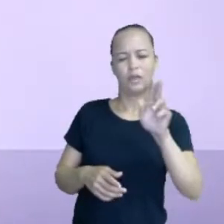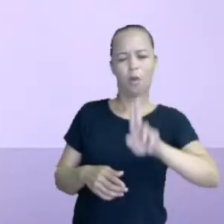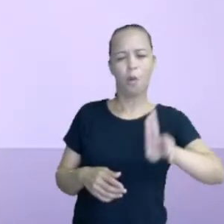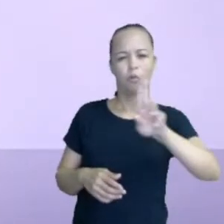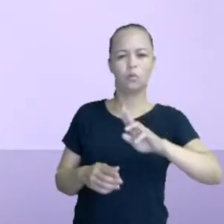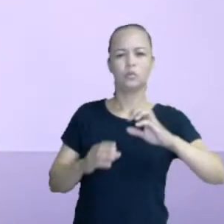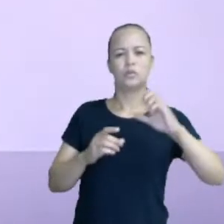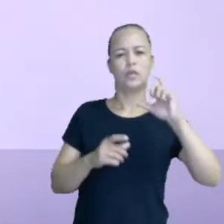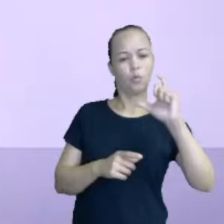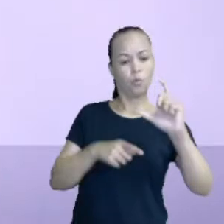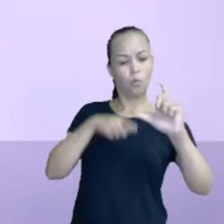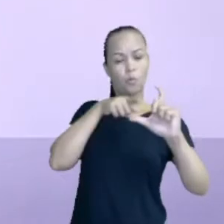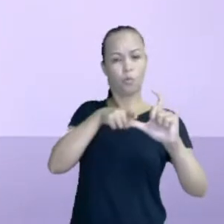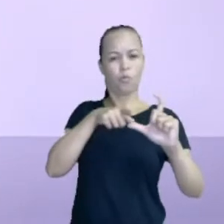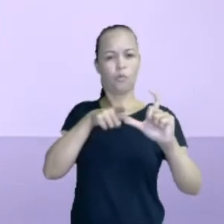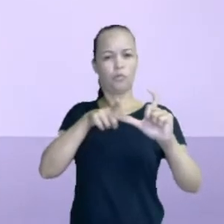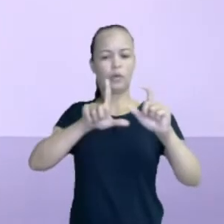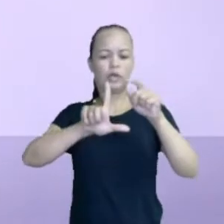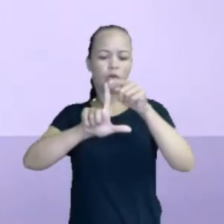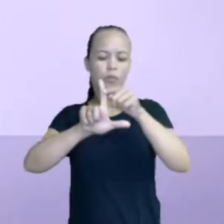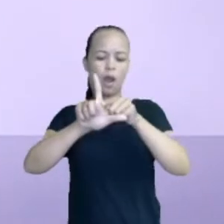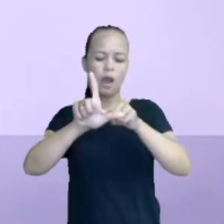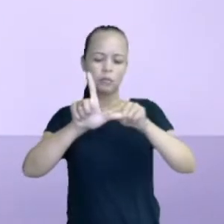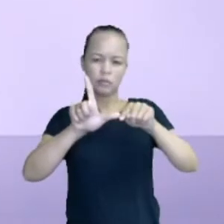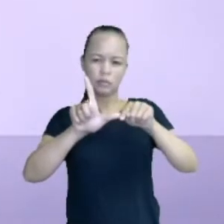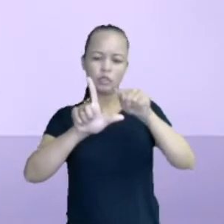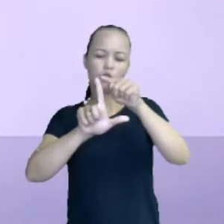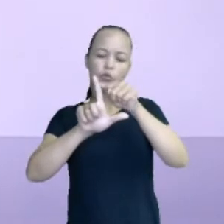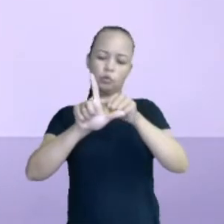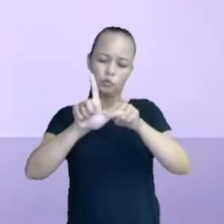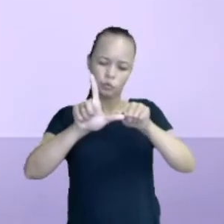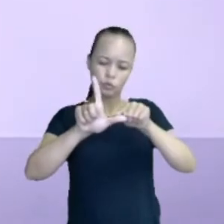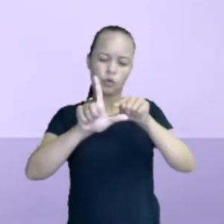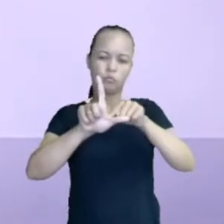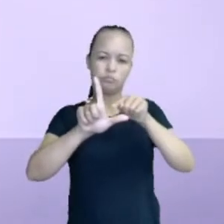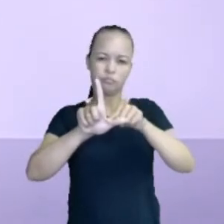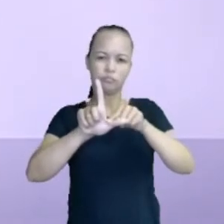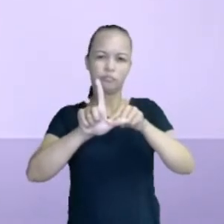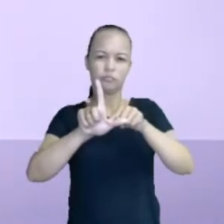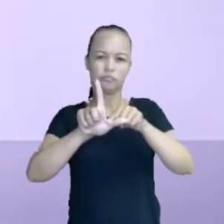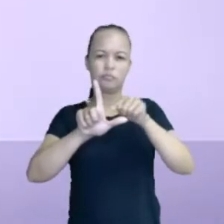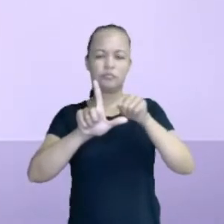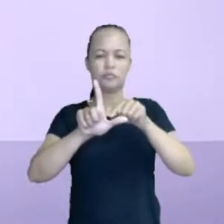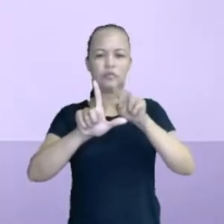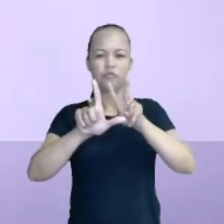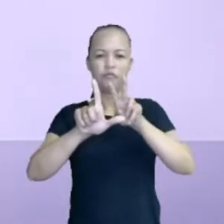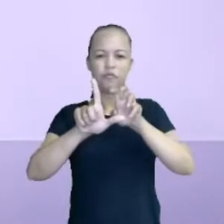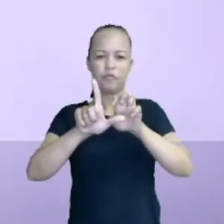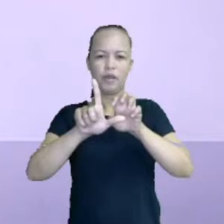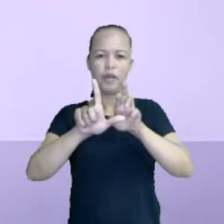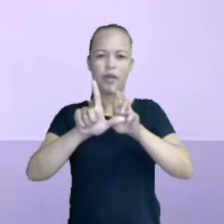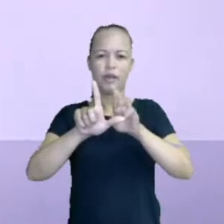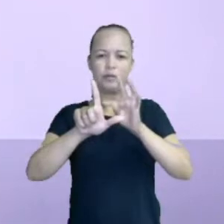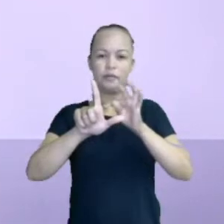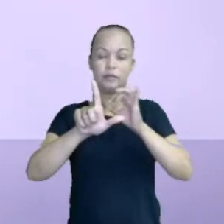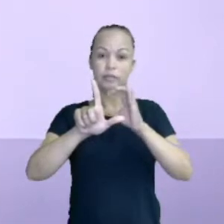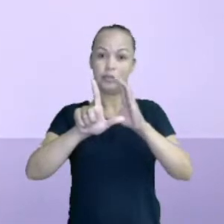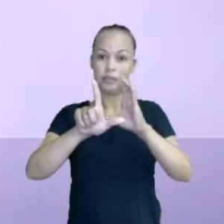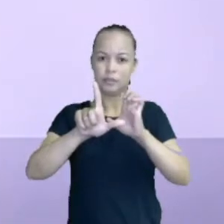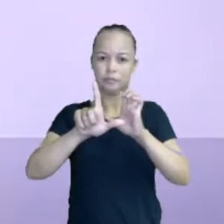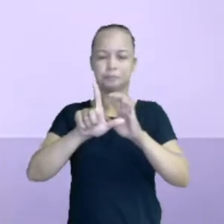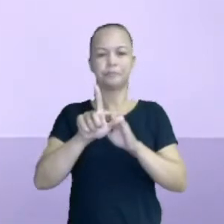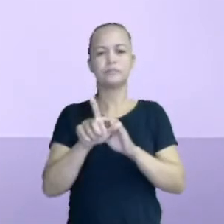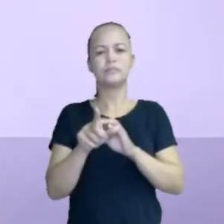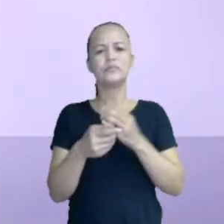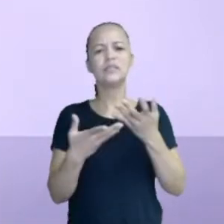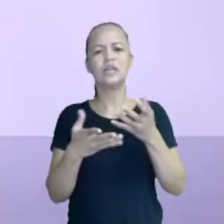A partir dessa placa. Eu não quero ela completa, eu quero só a relação desse vértice. Presta bem atenção, certo?